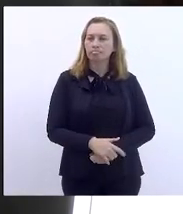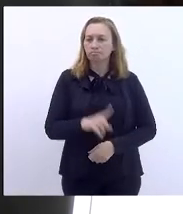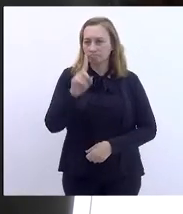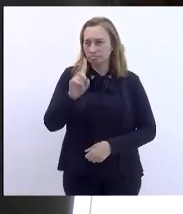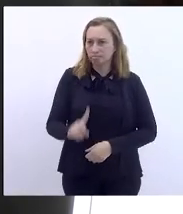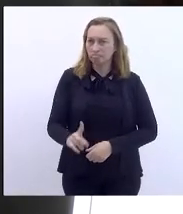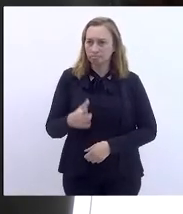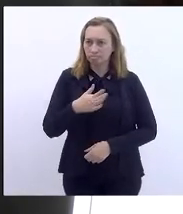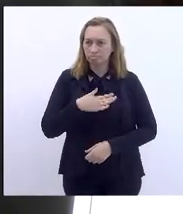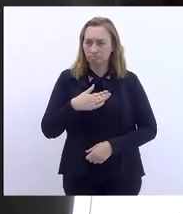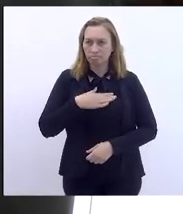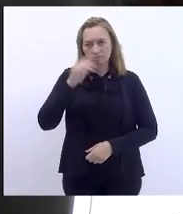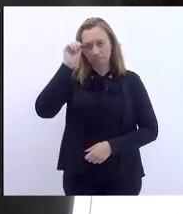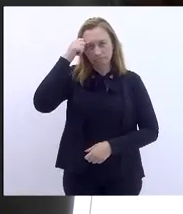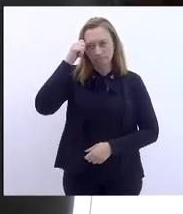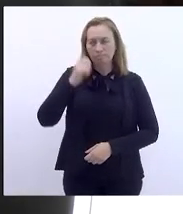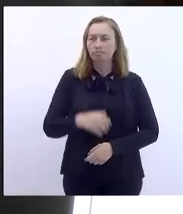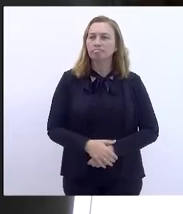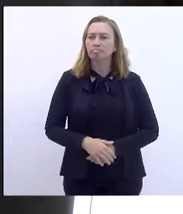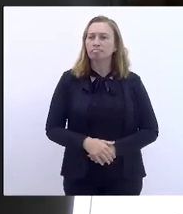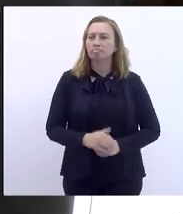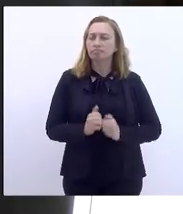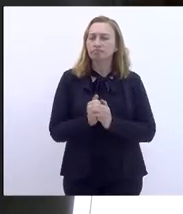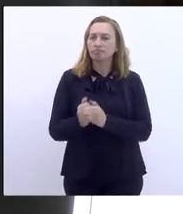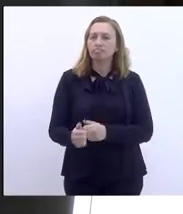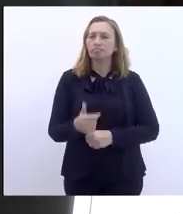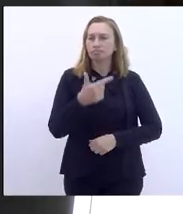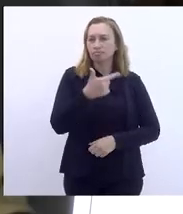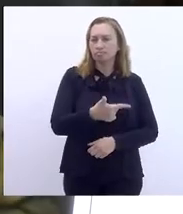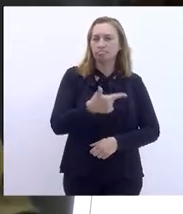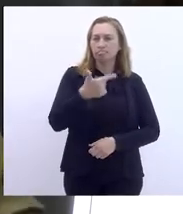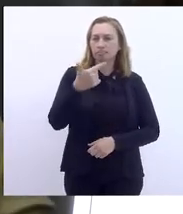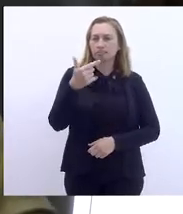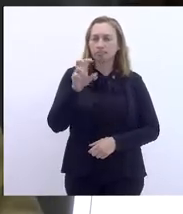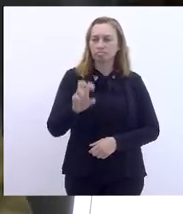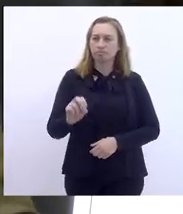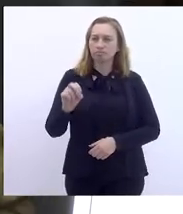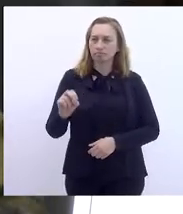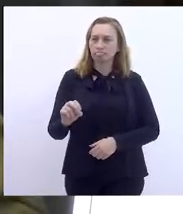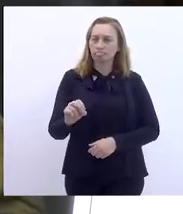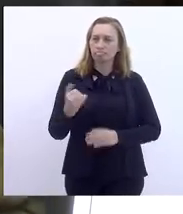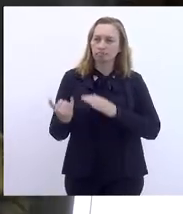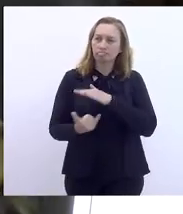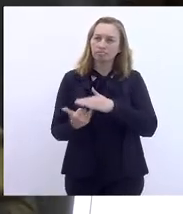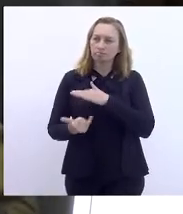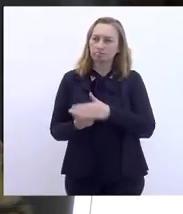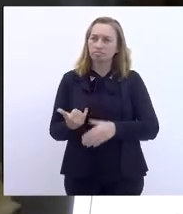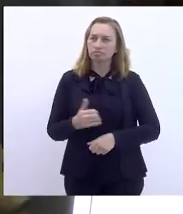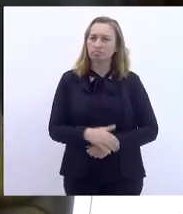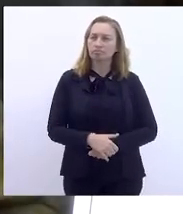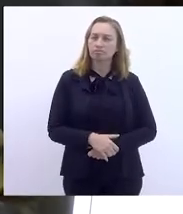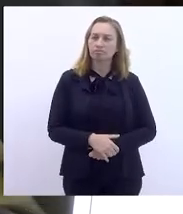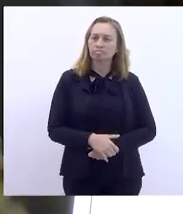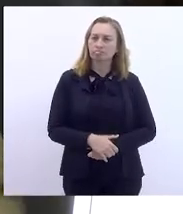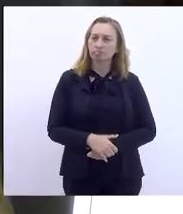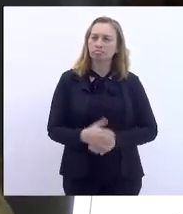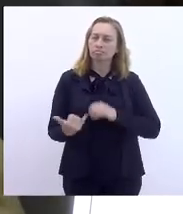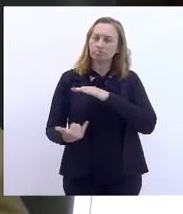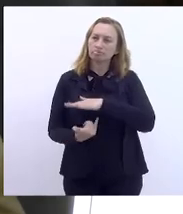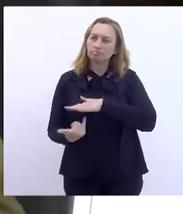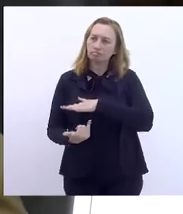direito que é uma um coletivo com 250 inscrições em sua maioria em instituições